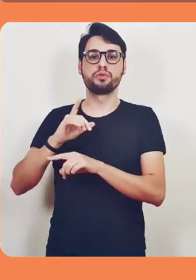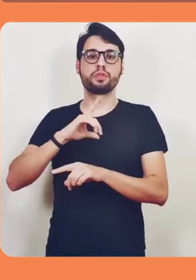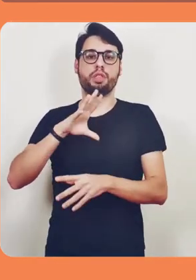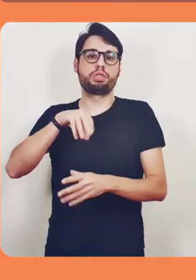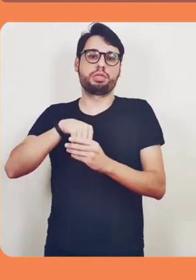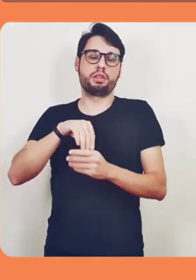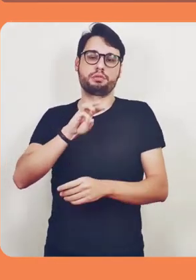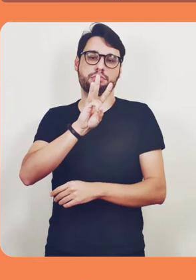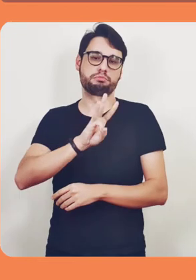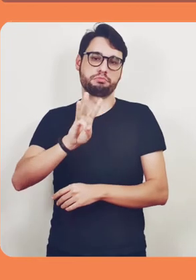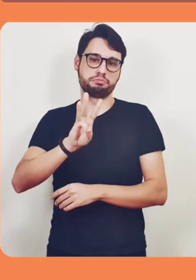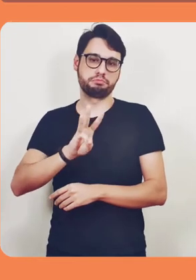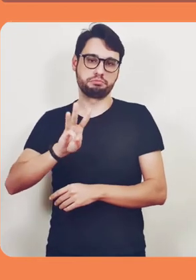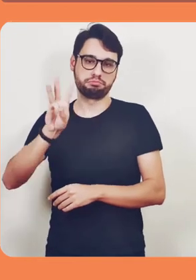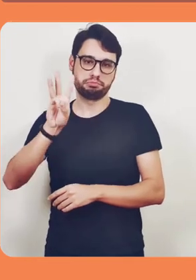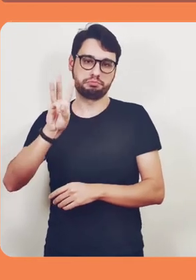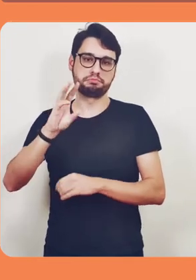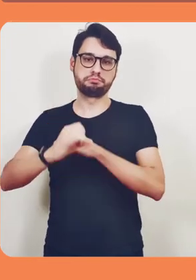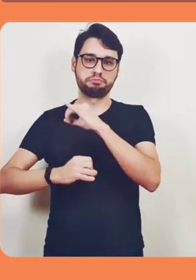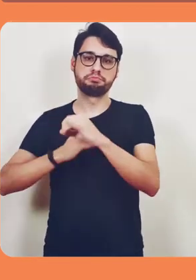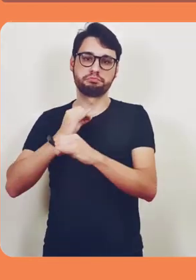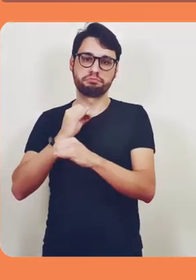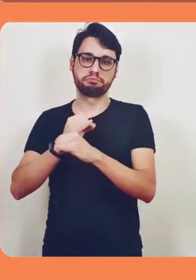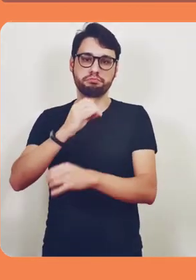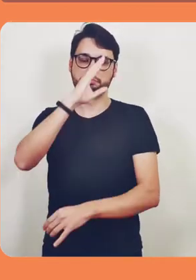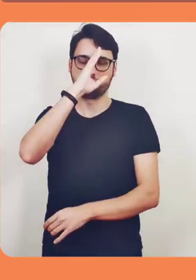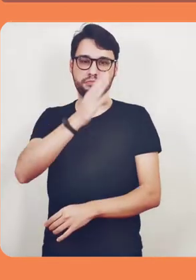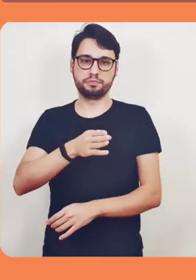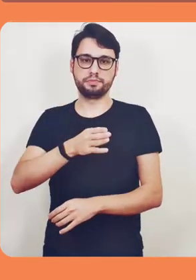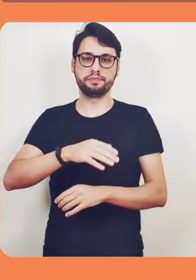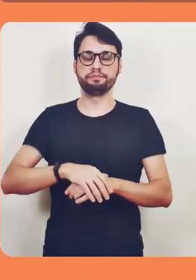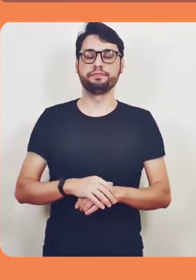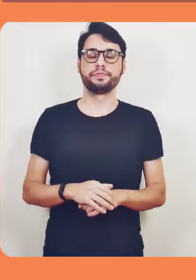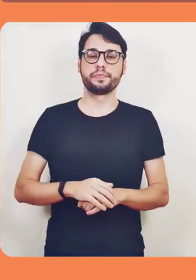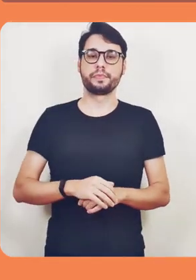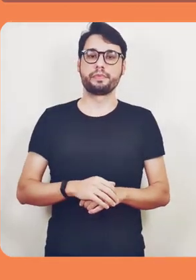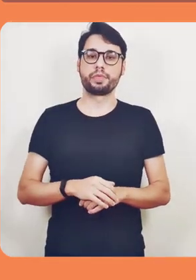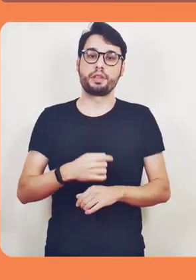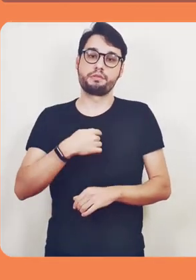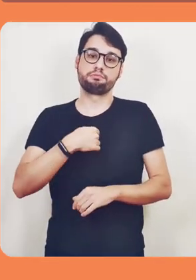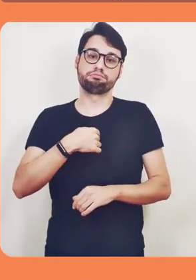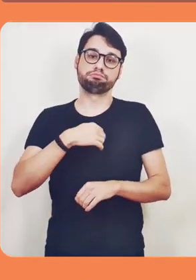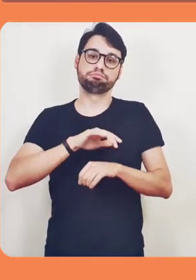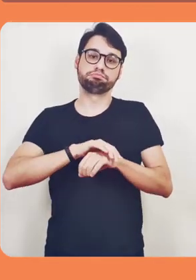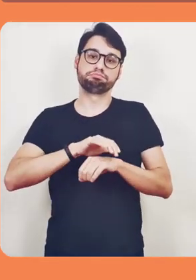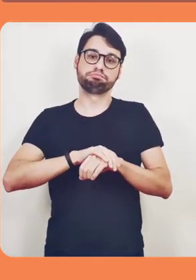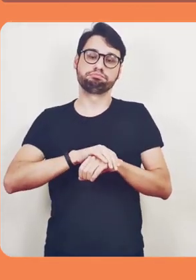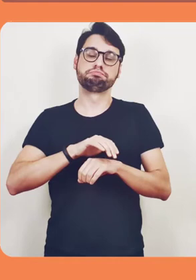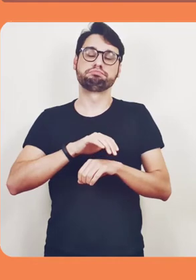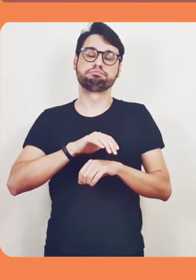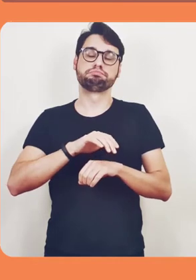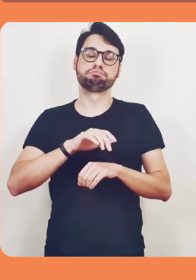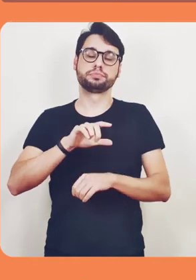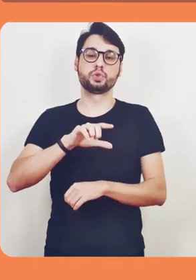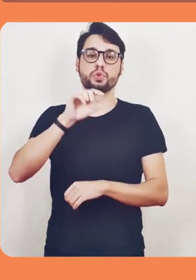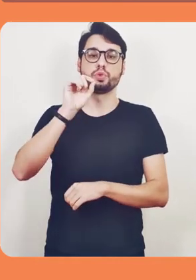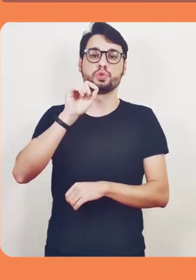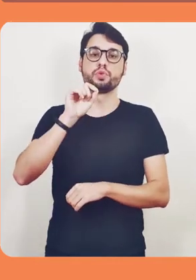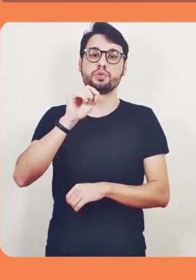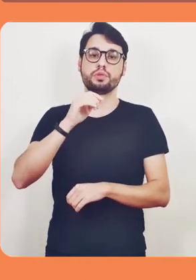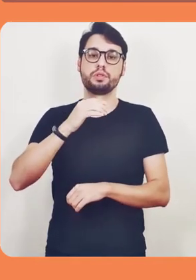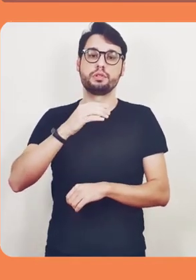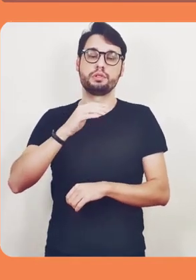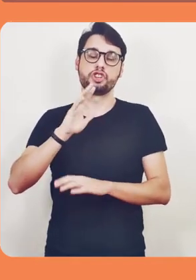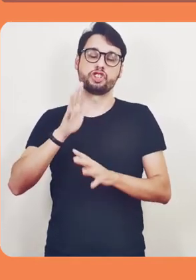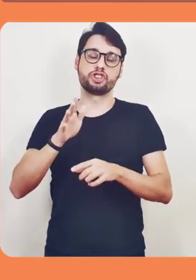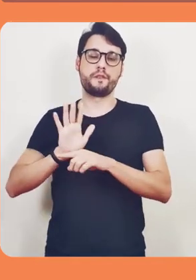exemplo ou é um vídeo que está disponível em algum site pela web